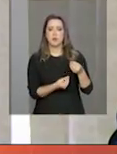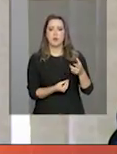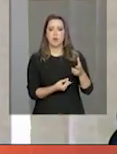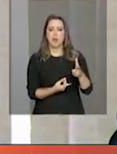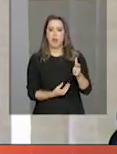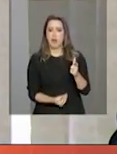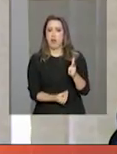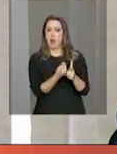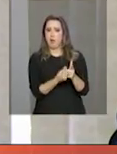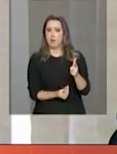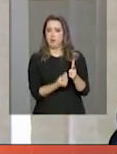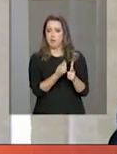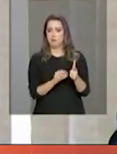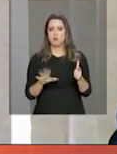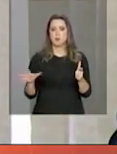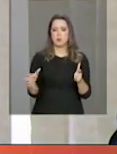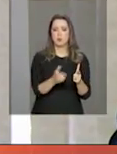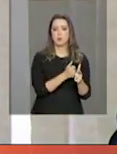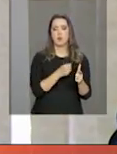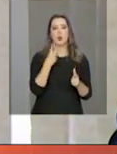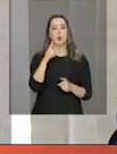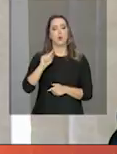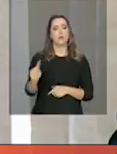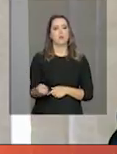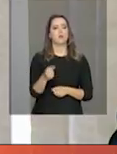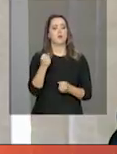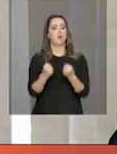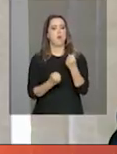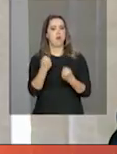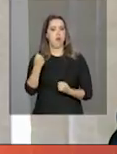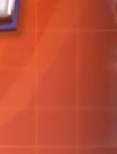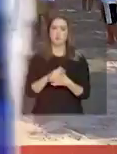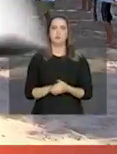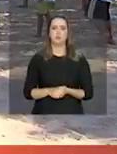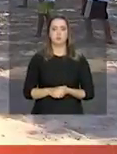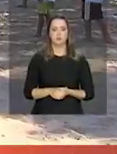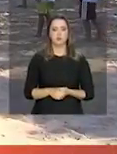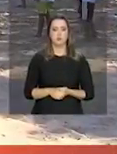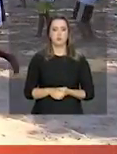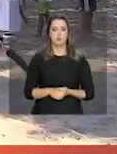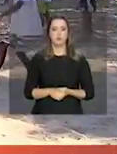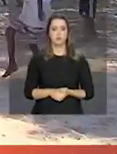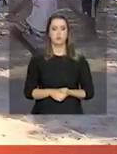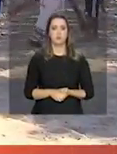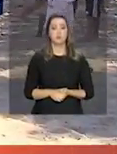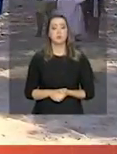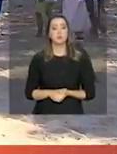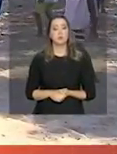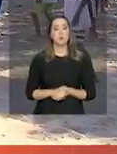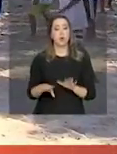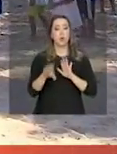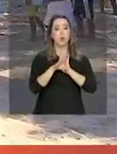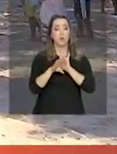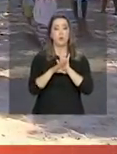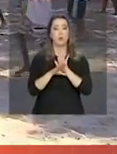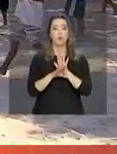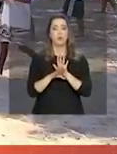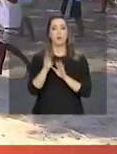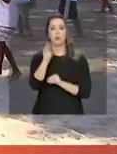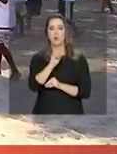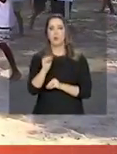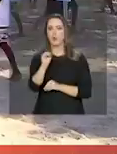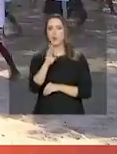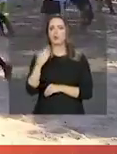mil veículos apreendidos, 264 toneladas de maconha. O programa atende mais de